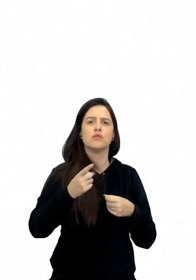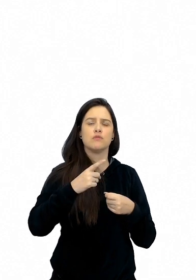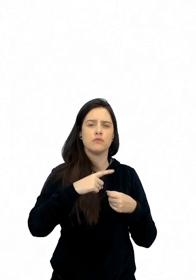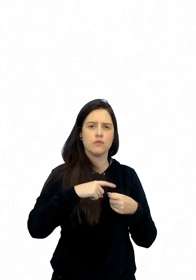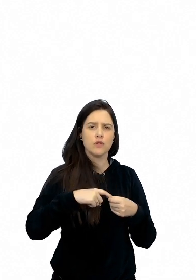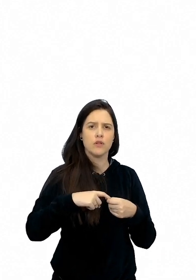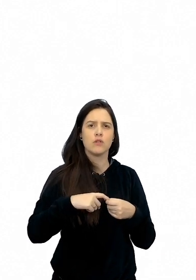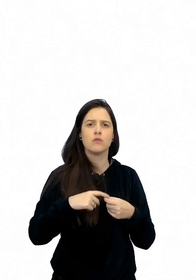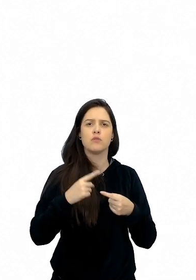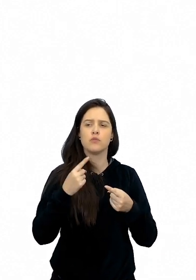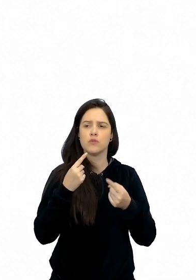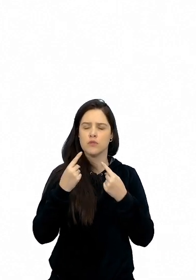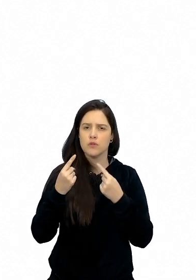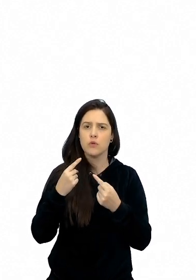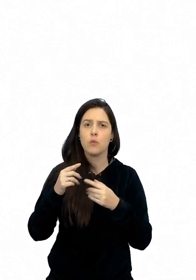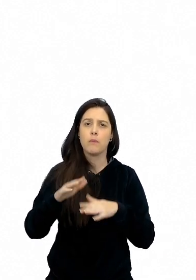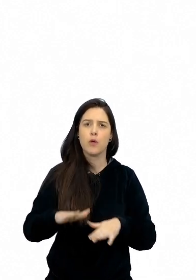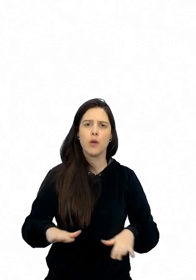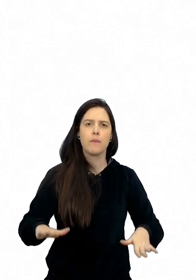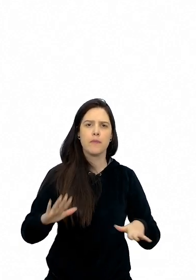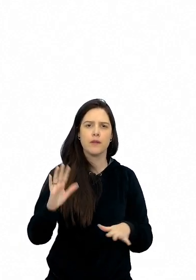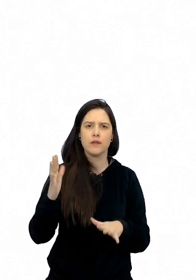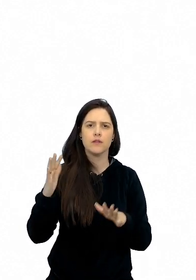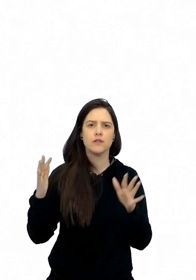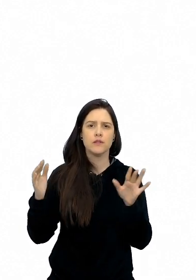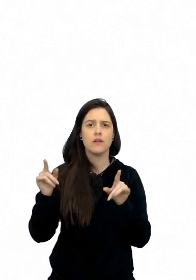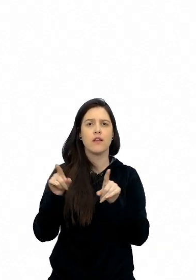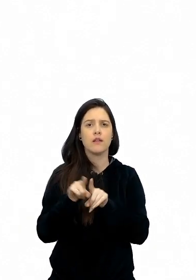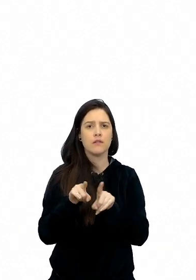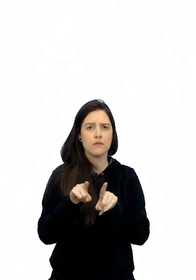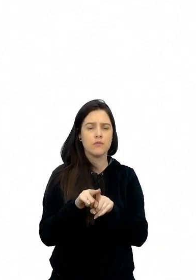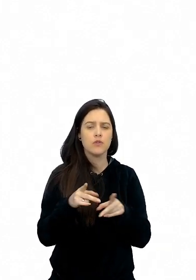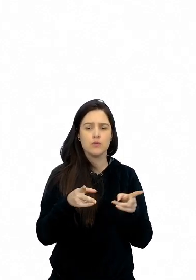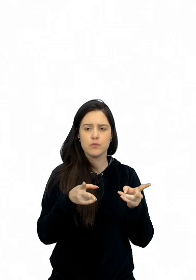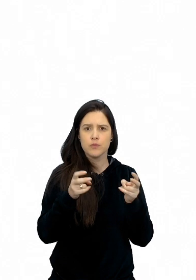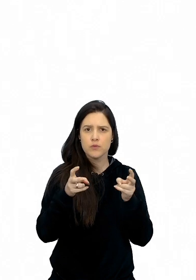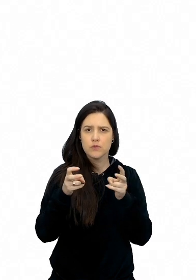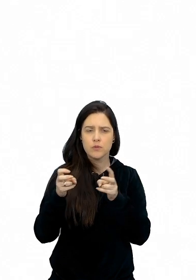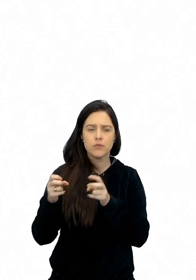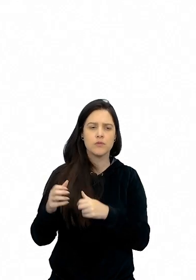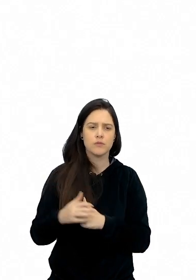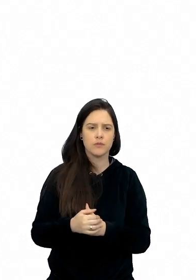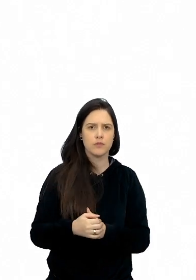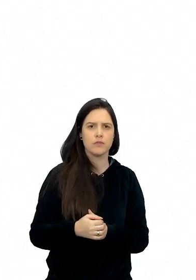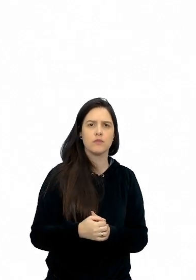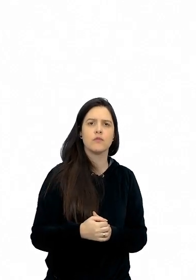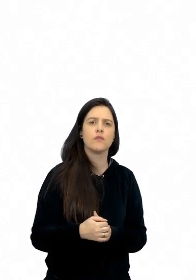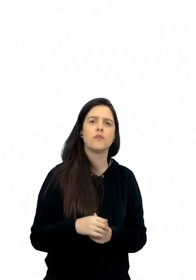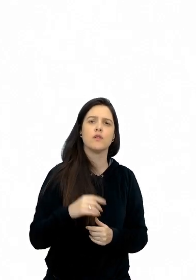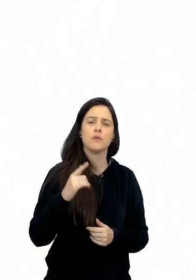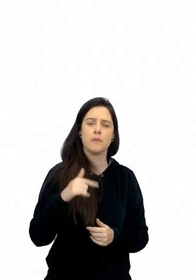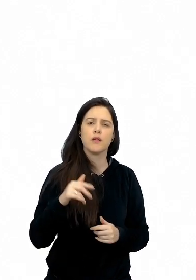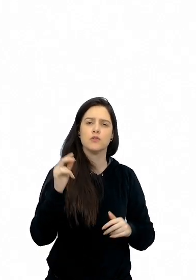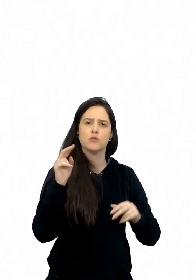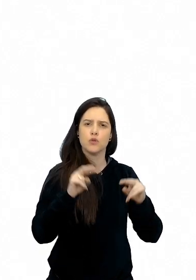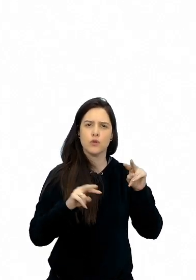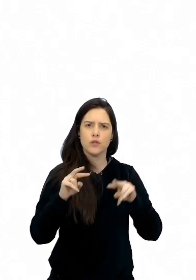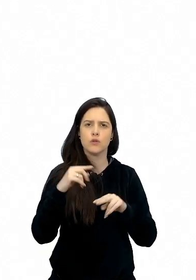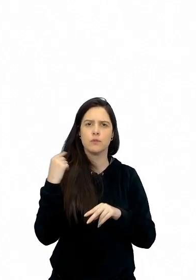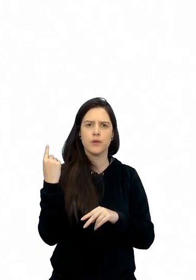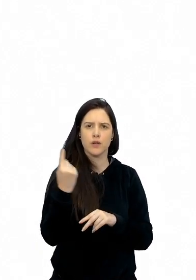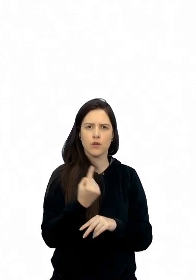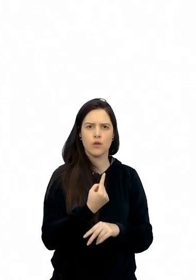essa nomenclatura com eles, mais eles vão se apropriando e se acostumando, né, mais eles vão olhando e falando,